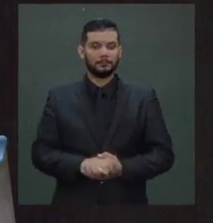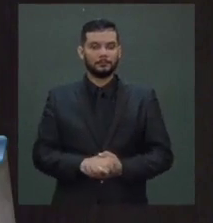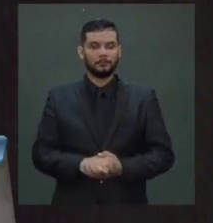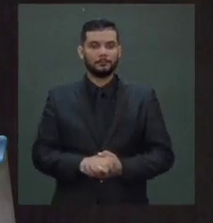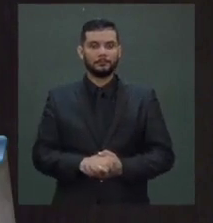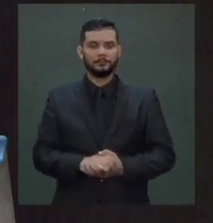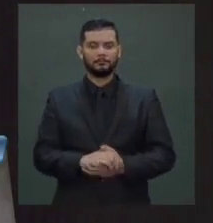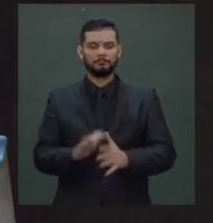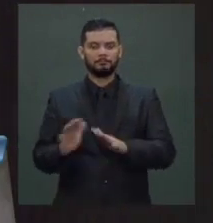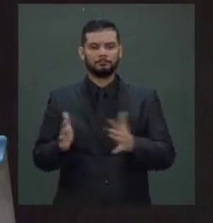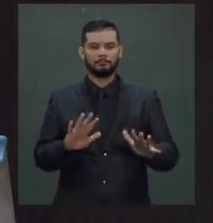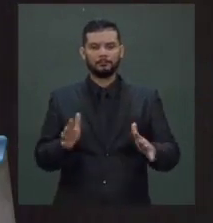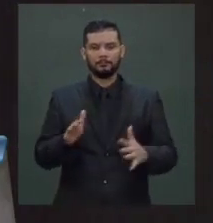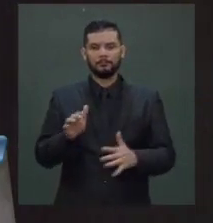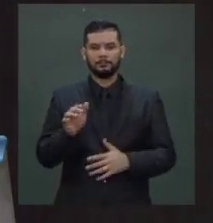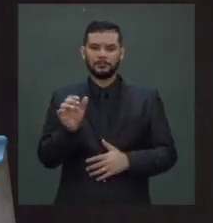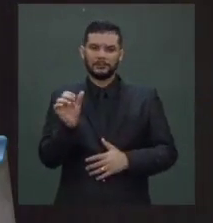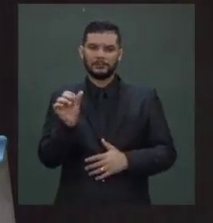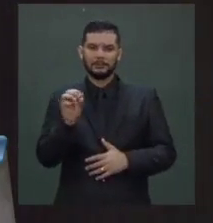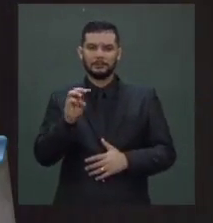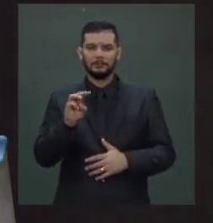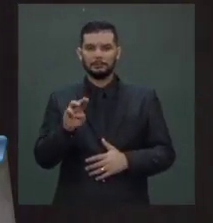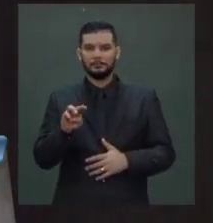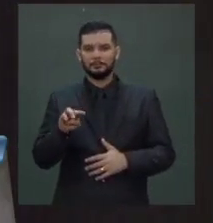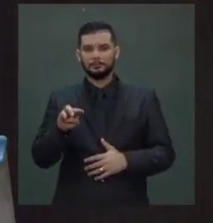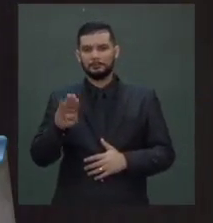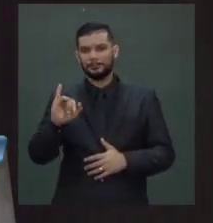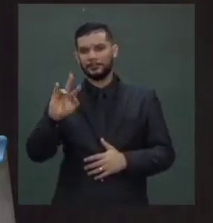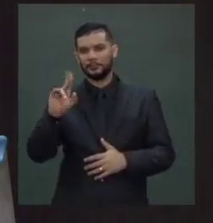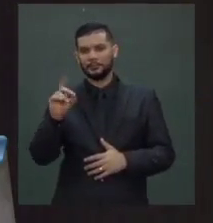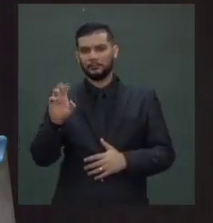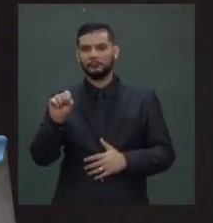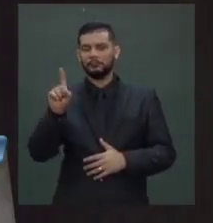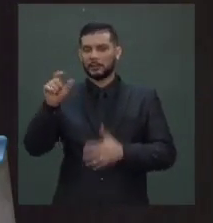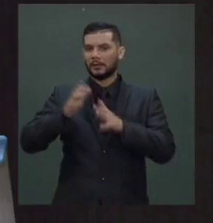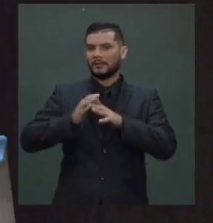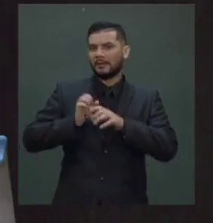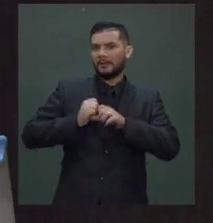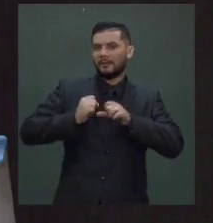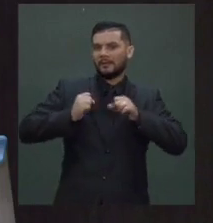conta de 6 bilhões de reais, uma termoelétrica de grande porte,